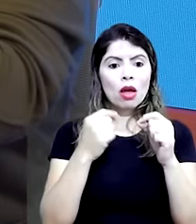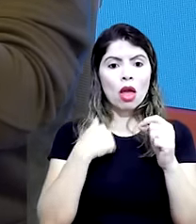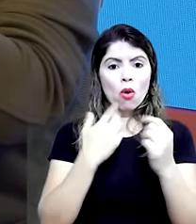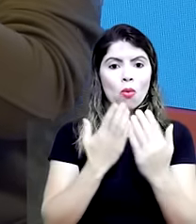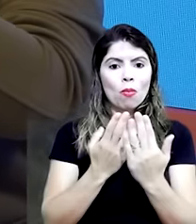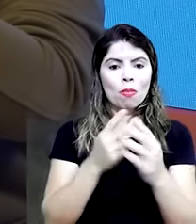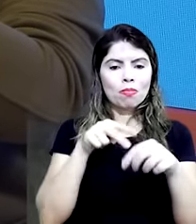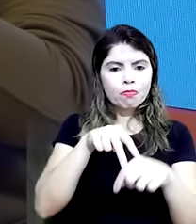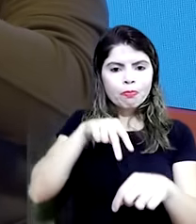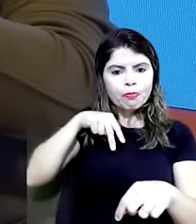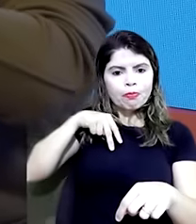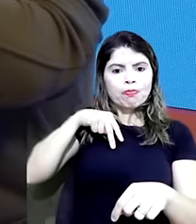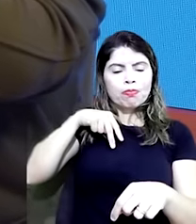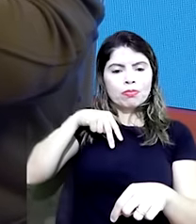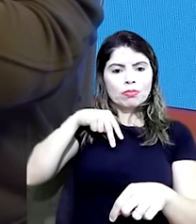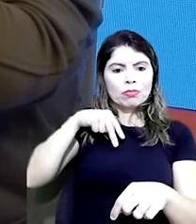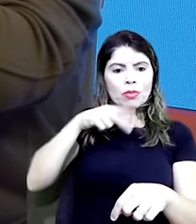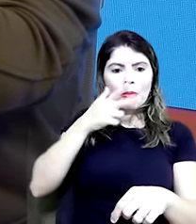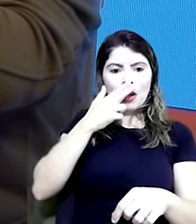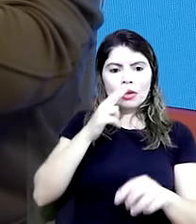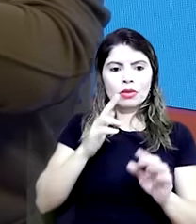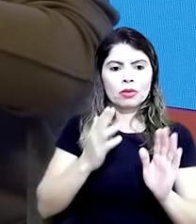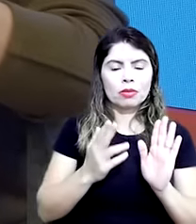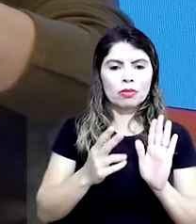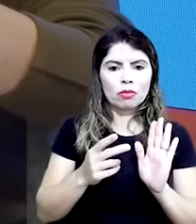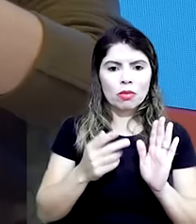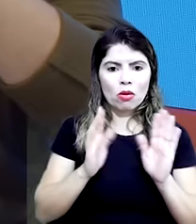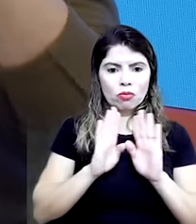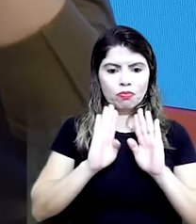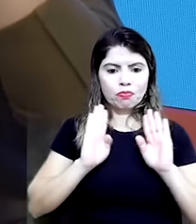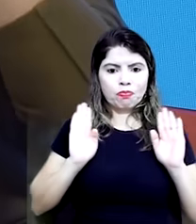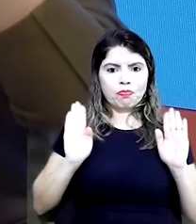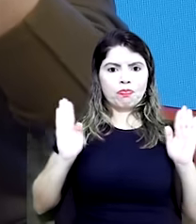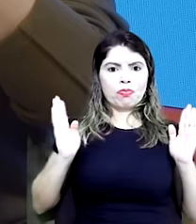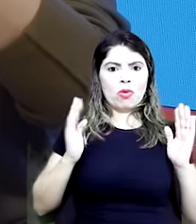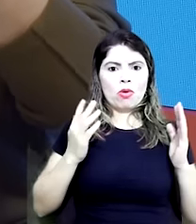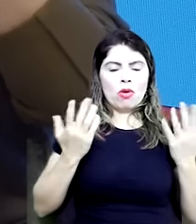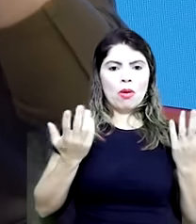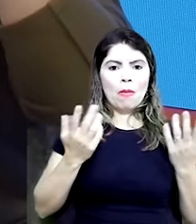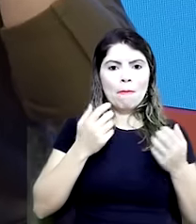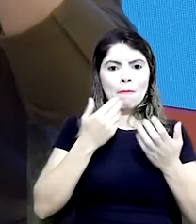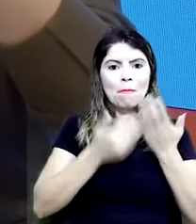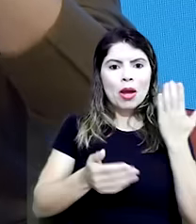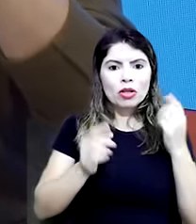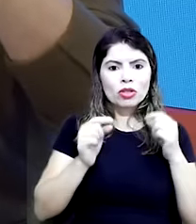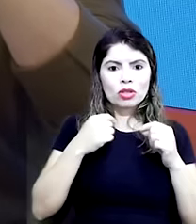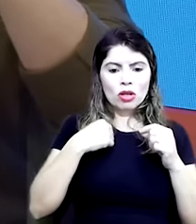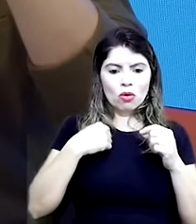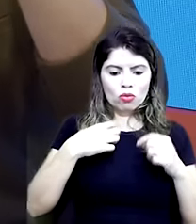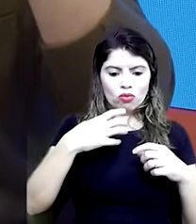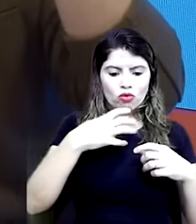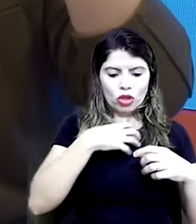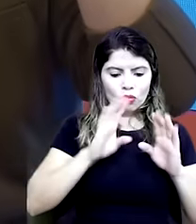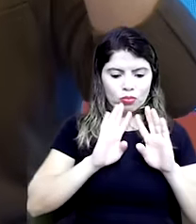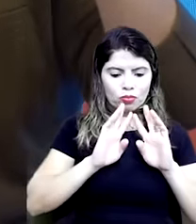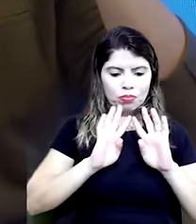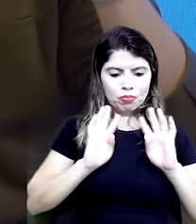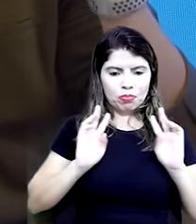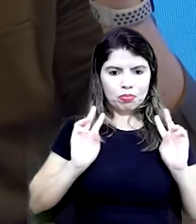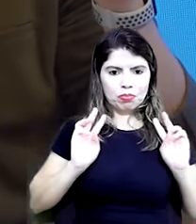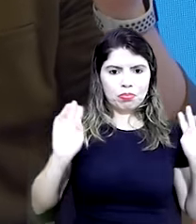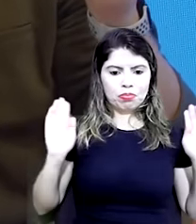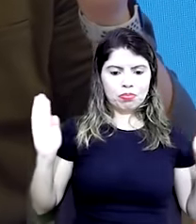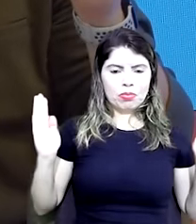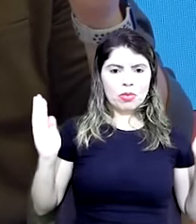chapar contra a parede então fico praticamente bidimensional eu perco a o aspecto tridimensional que a gente tem então você tá me vendo